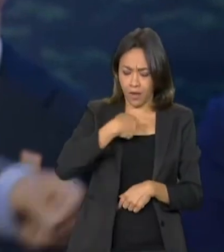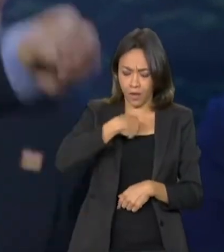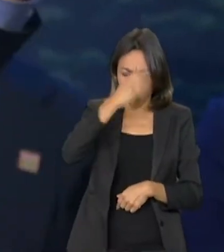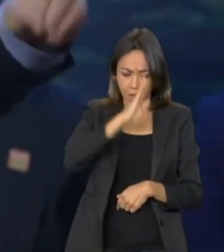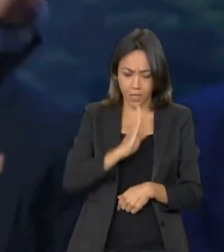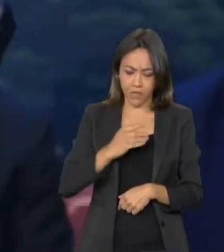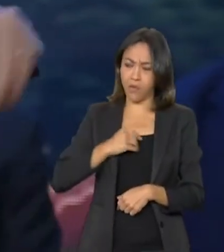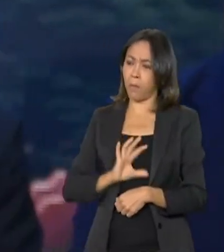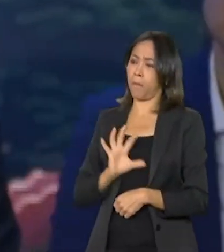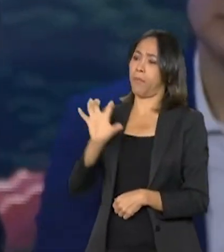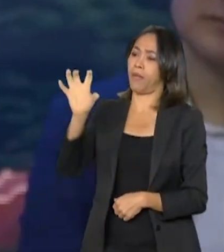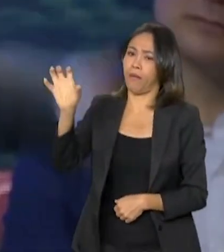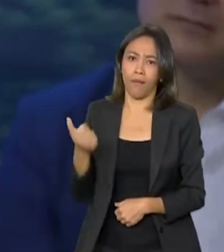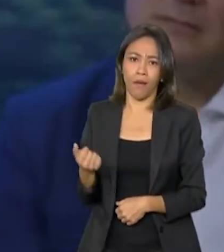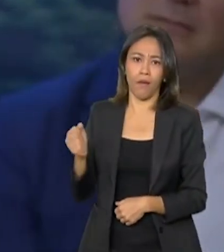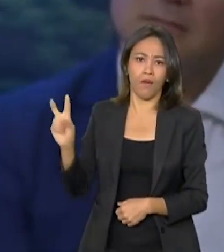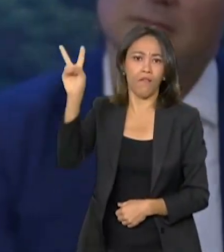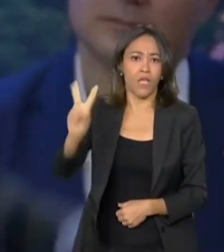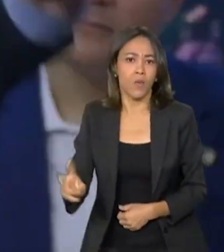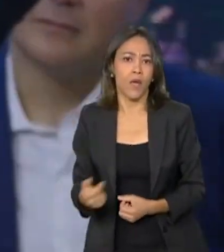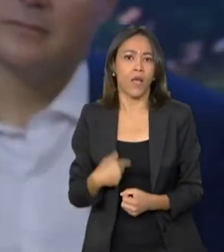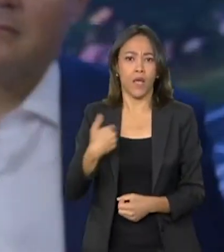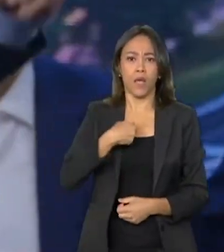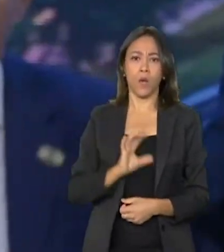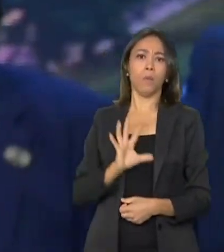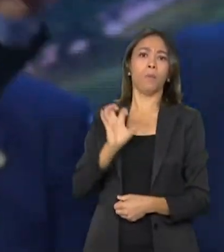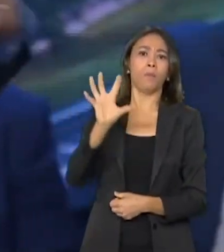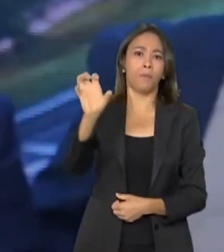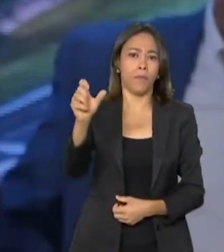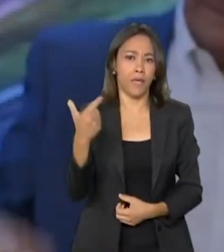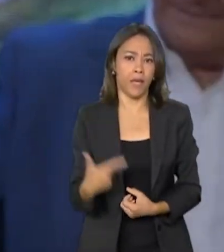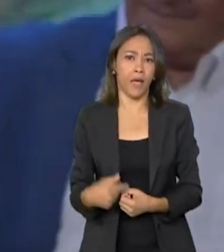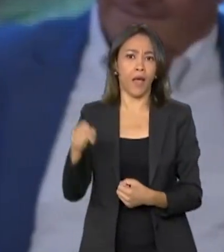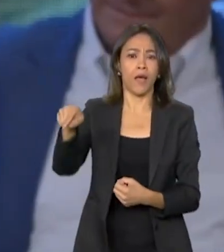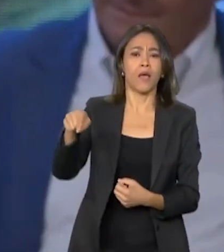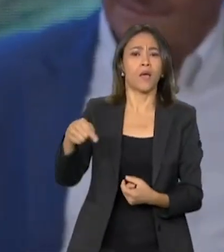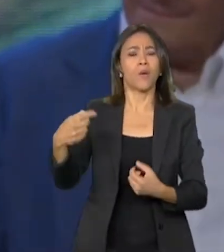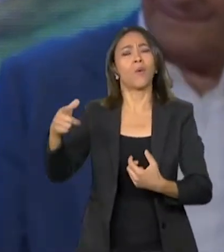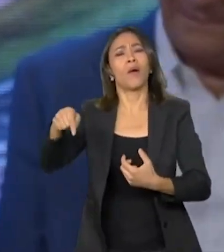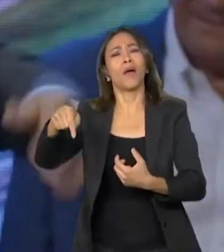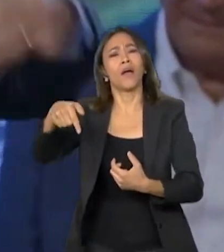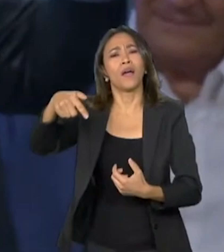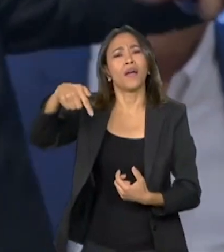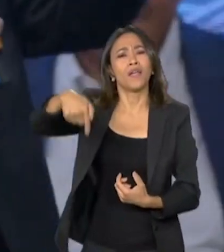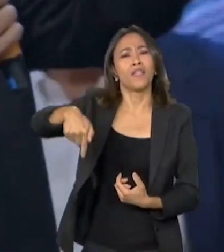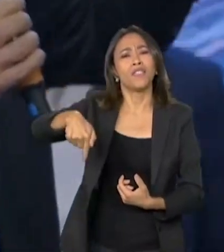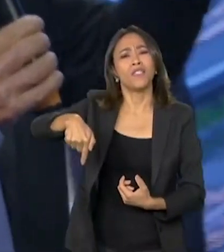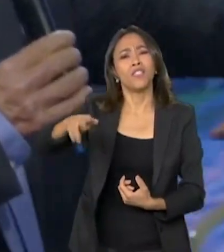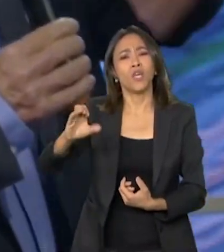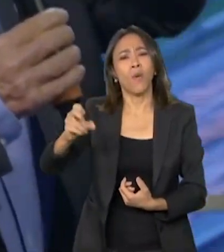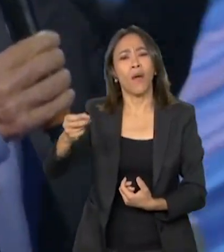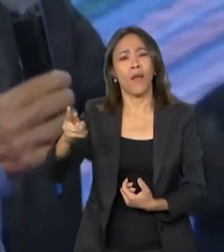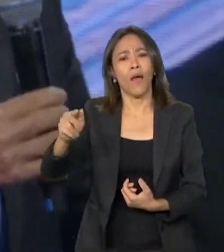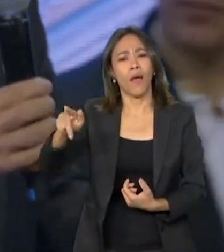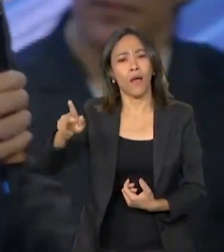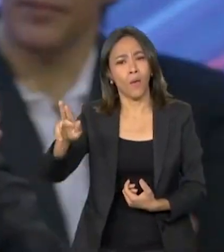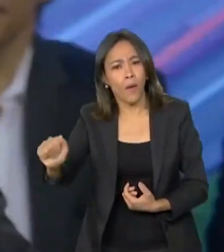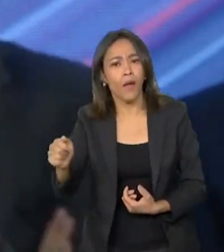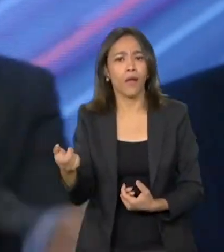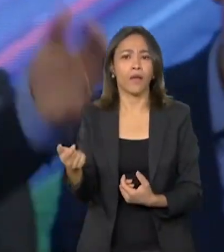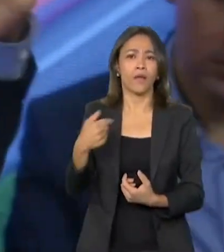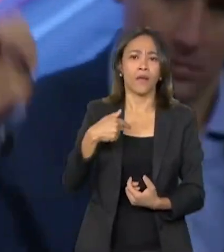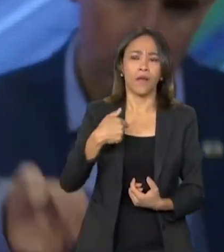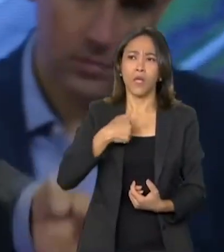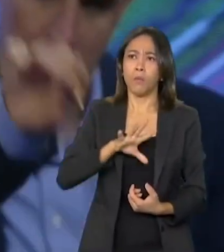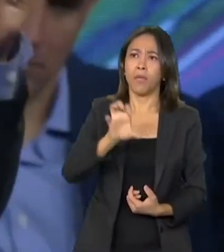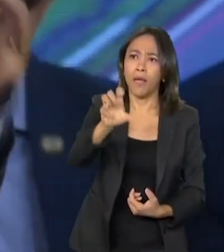Por que que eu vou querer brigar com a Nicarágua? Por que que eu vou querer brigar com a Argentina? Eles que elejam os presidentes que eles quiserem. O